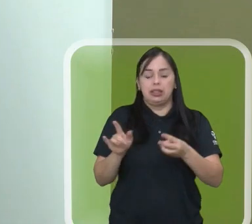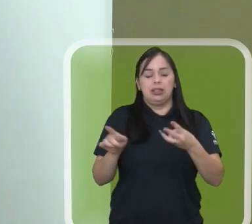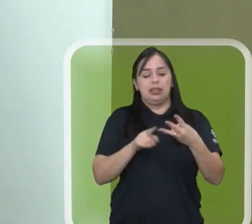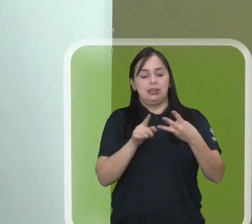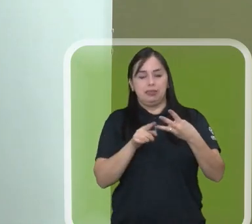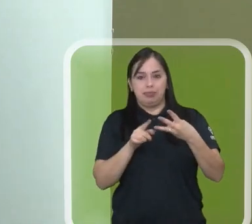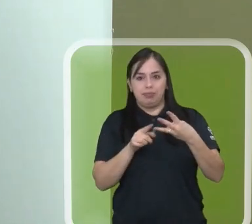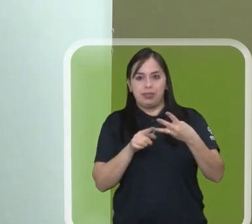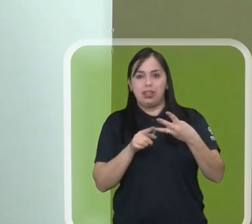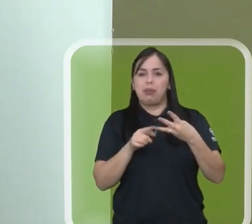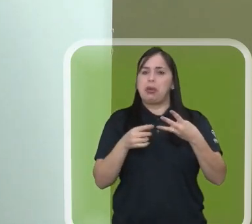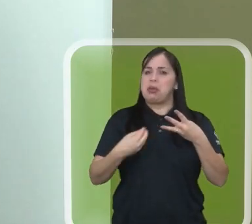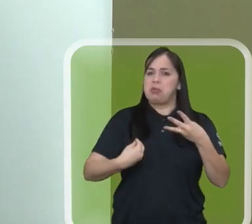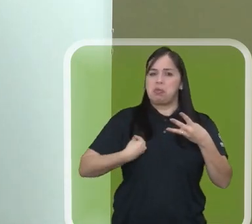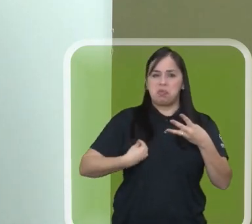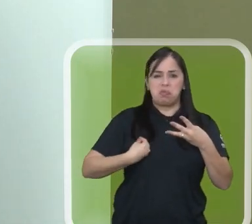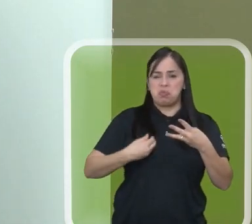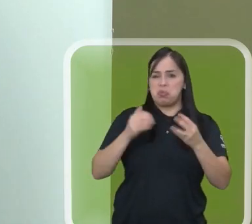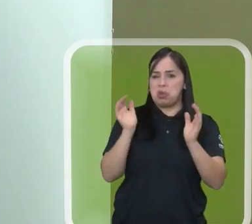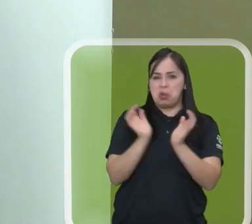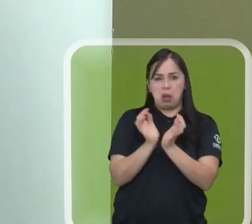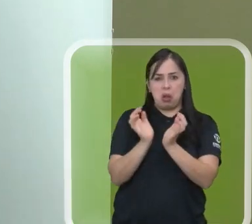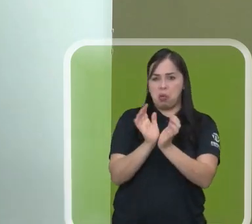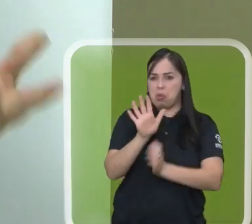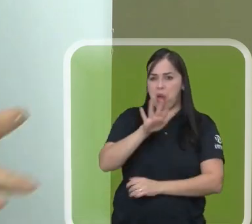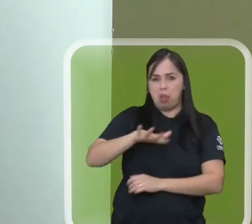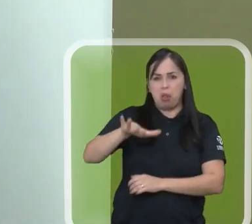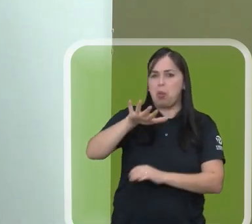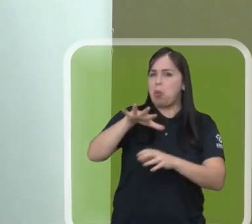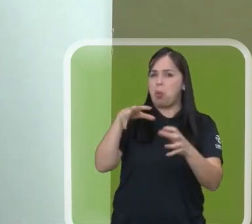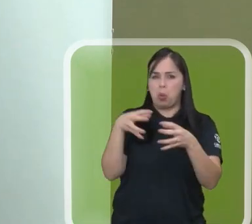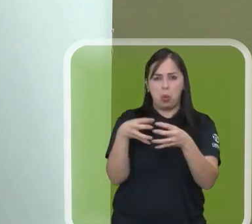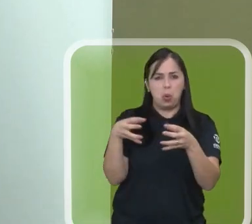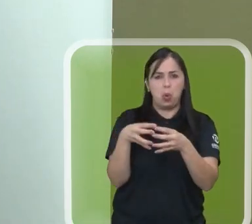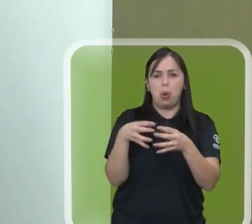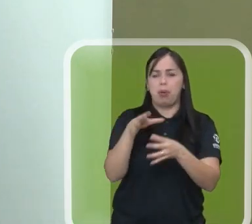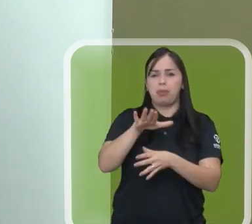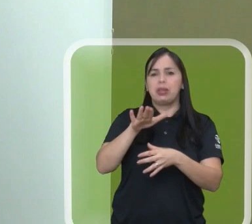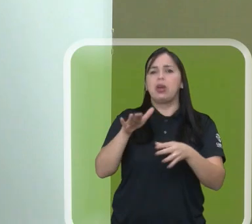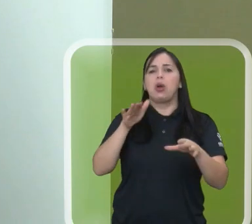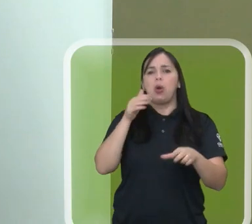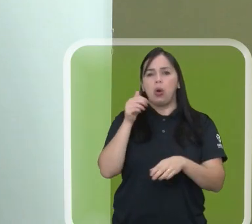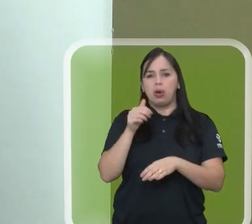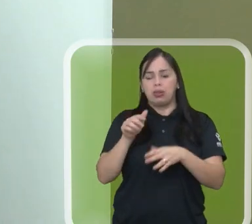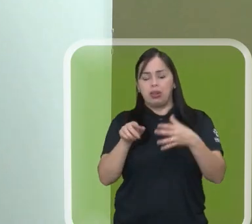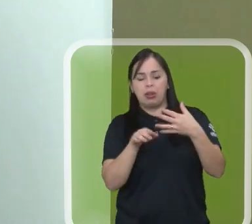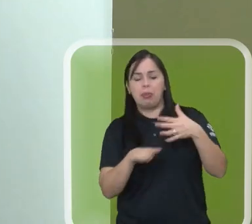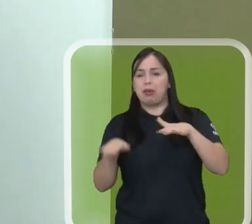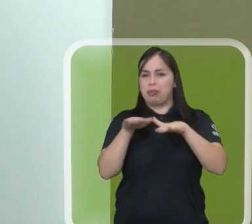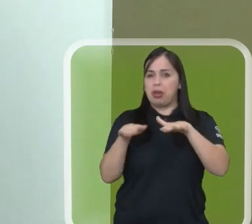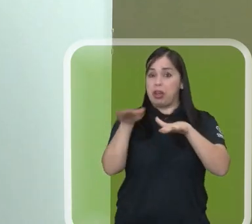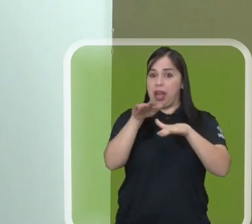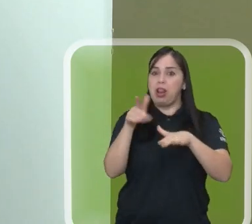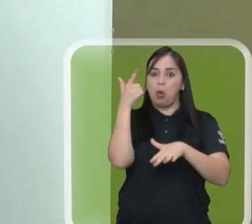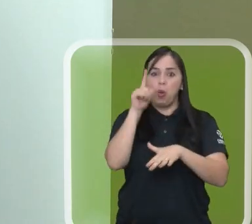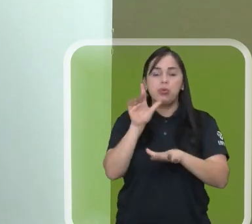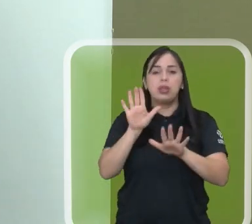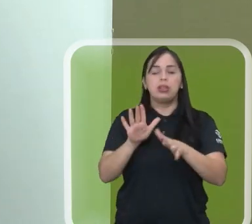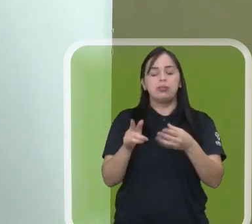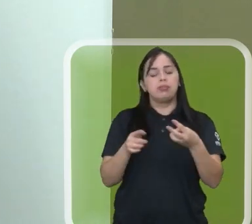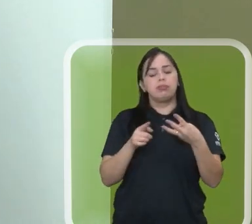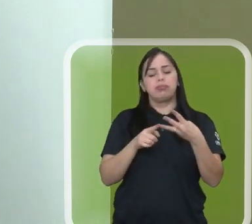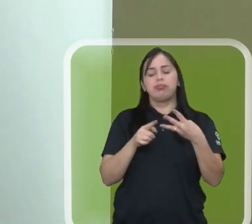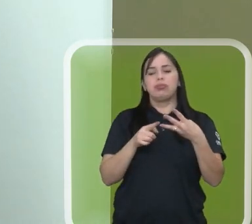estava vivendo um bom momento na Série A3, já foi da Série A2, já subiu o time da 3 para 2, da 2 para a primeira. Aí então, e o